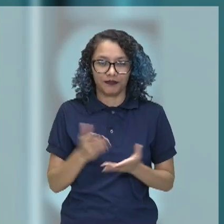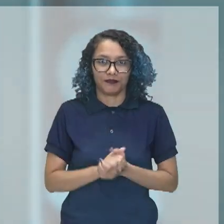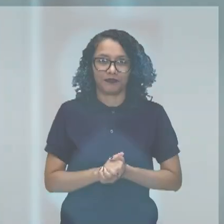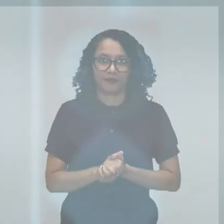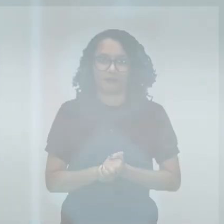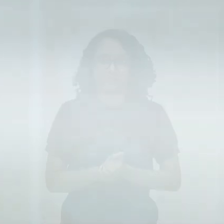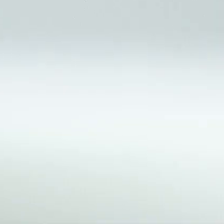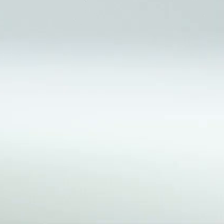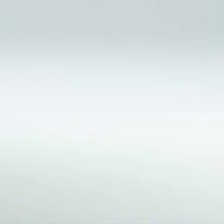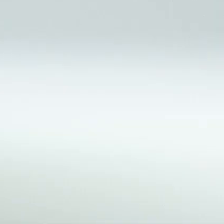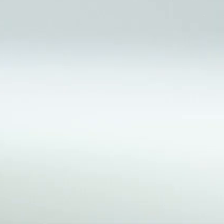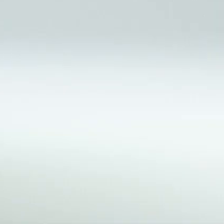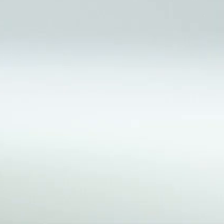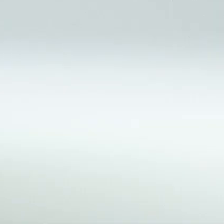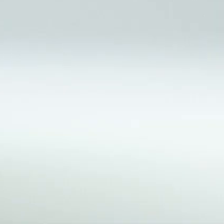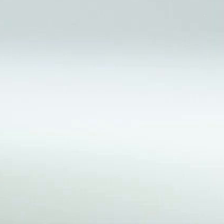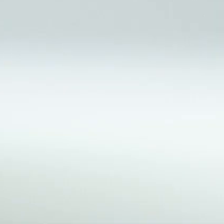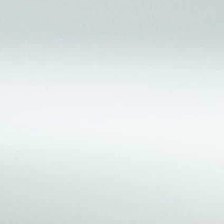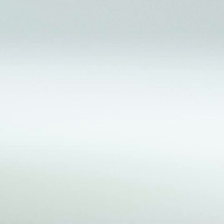a ela.